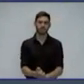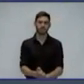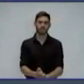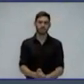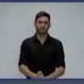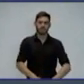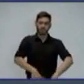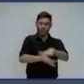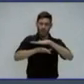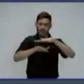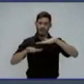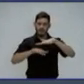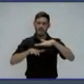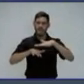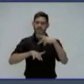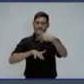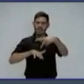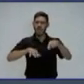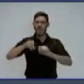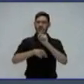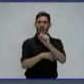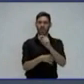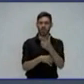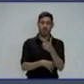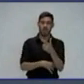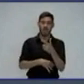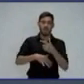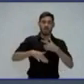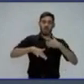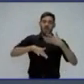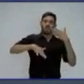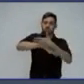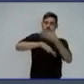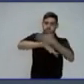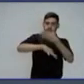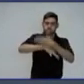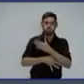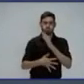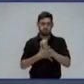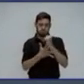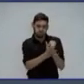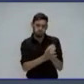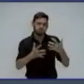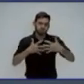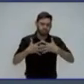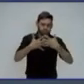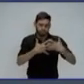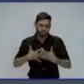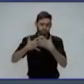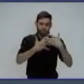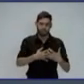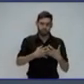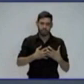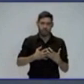Manifestação emblemática dessa disfunção foi a invasão do Capitólio nos Estados Unidos após a